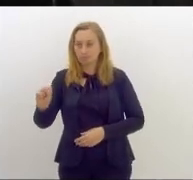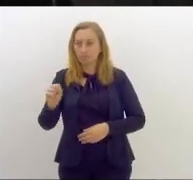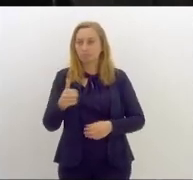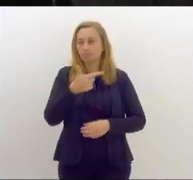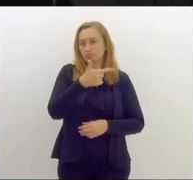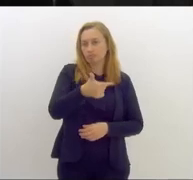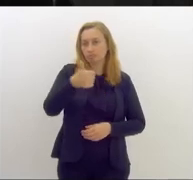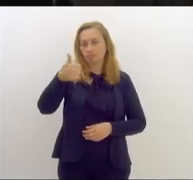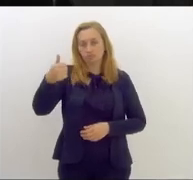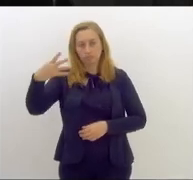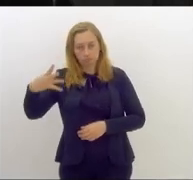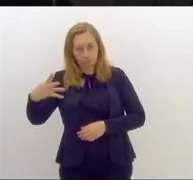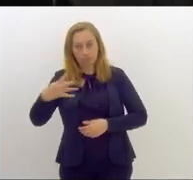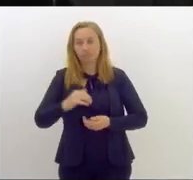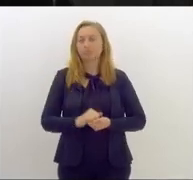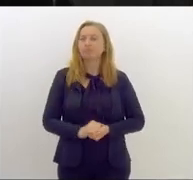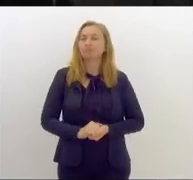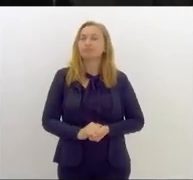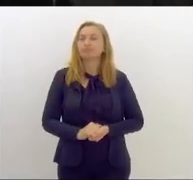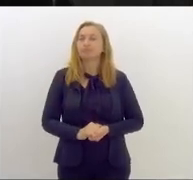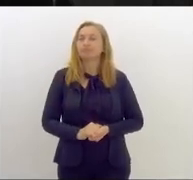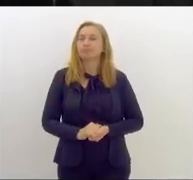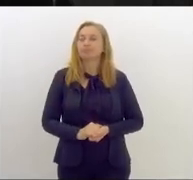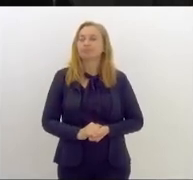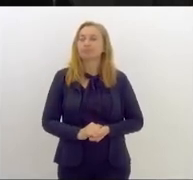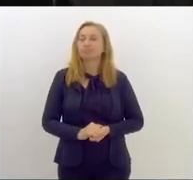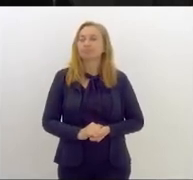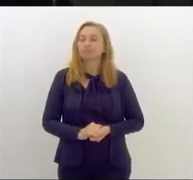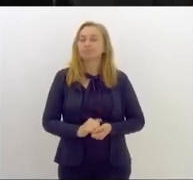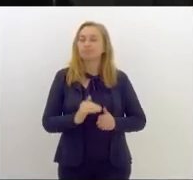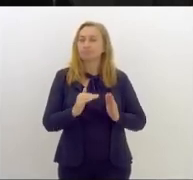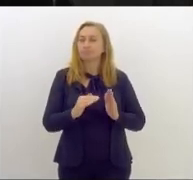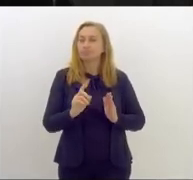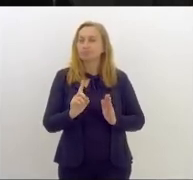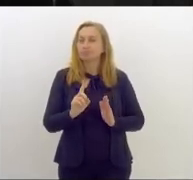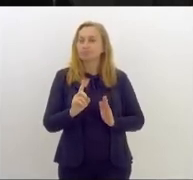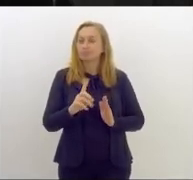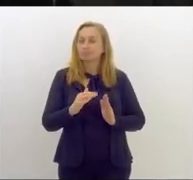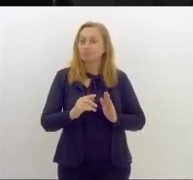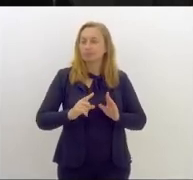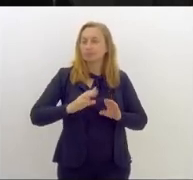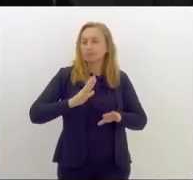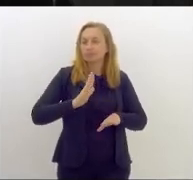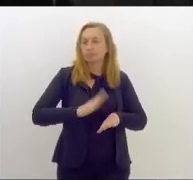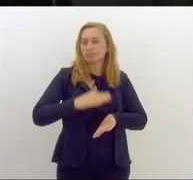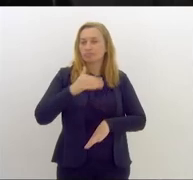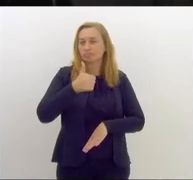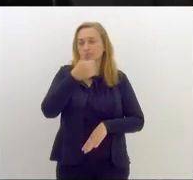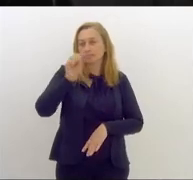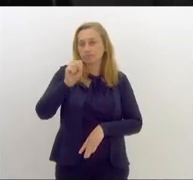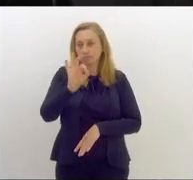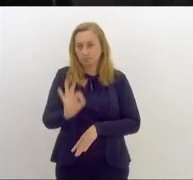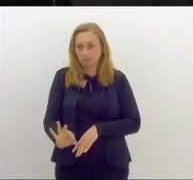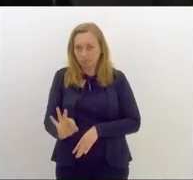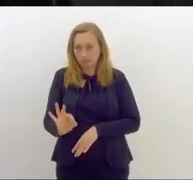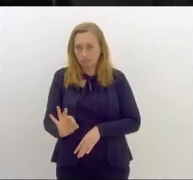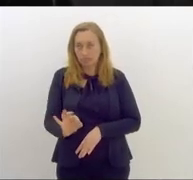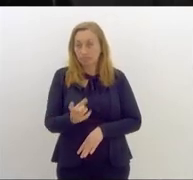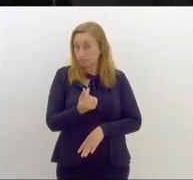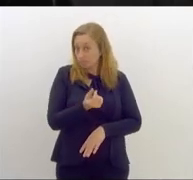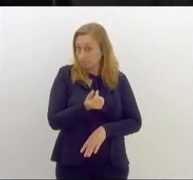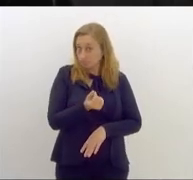2024 alíquota não superior a 18% não tô falando